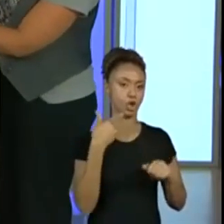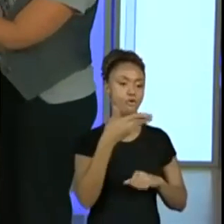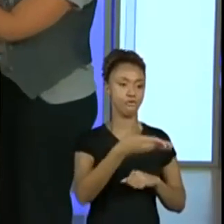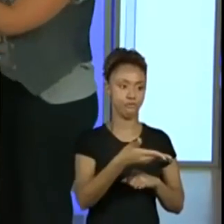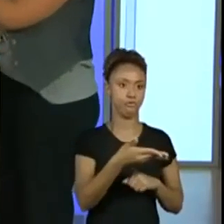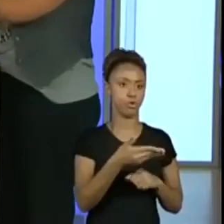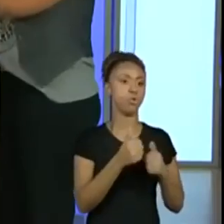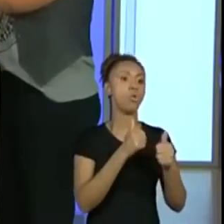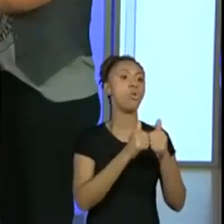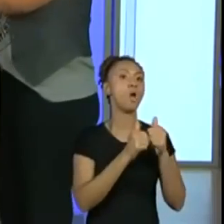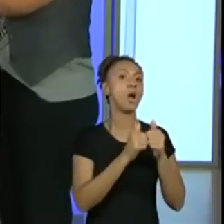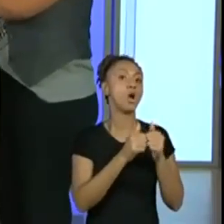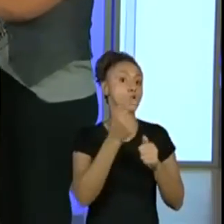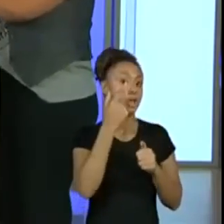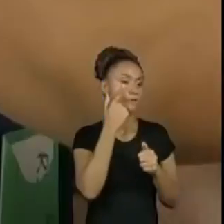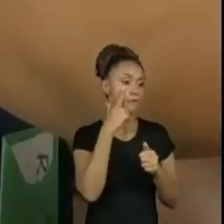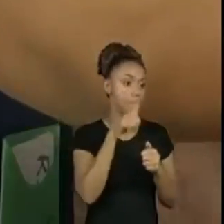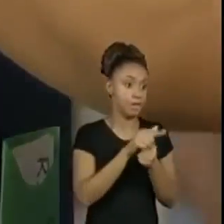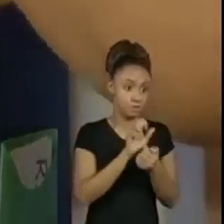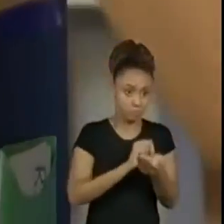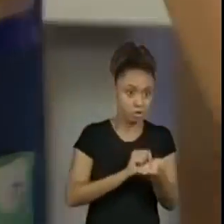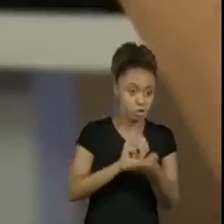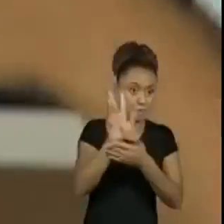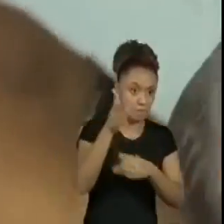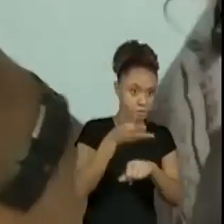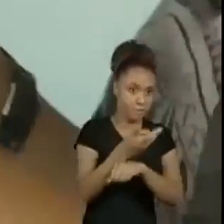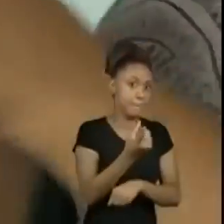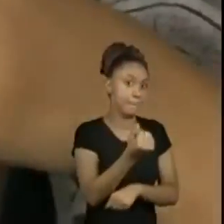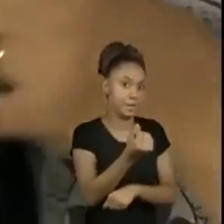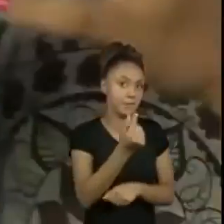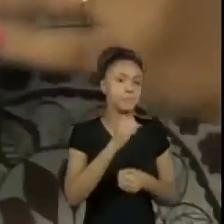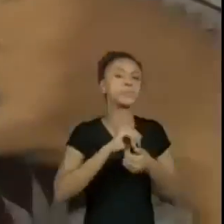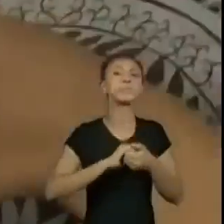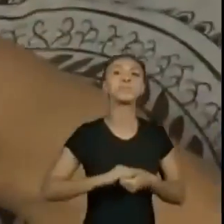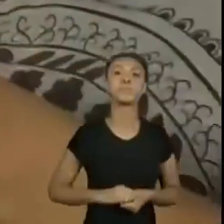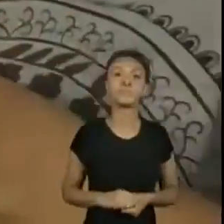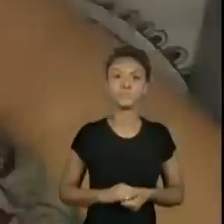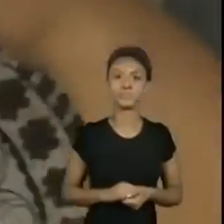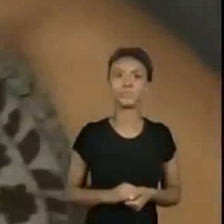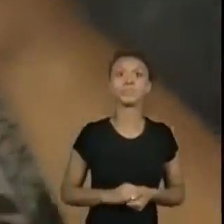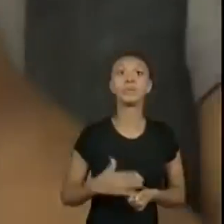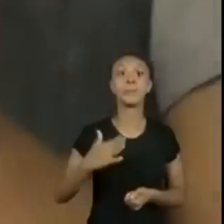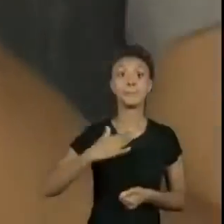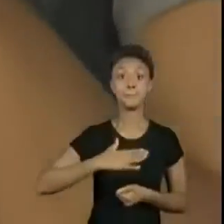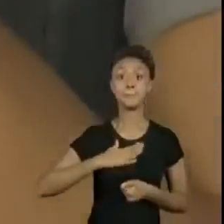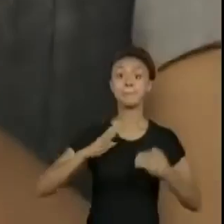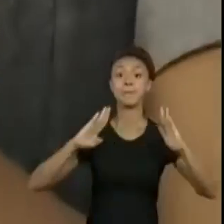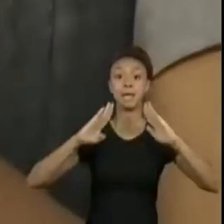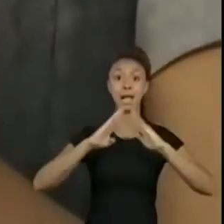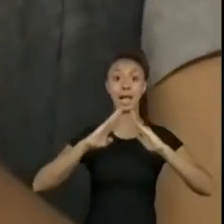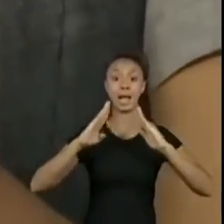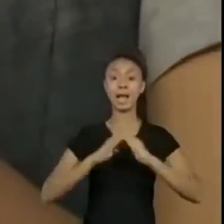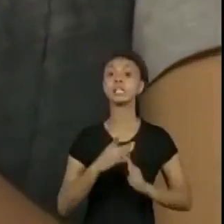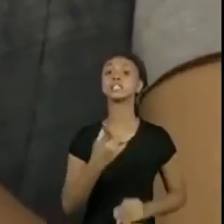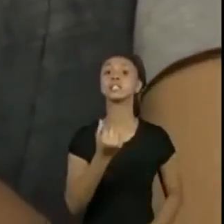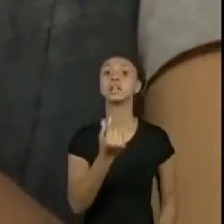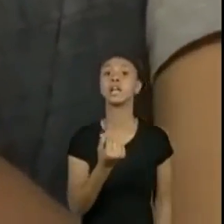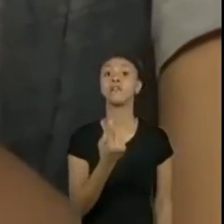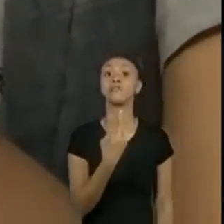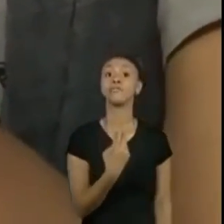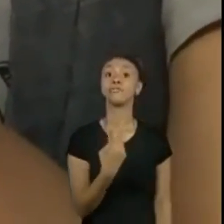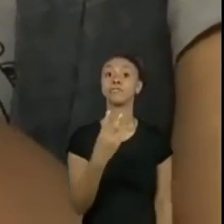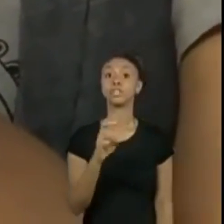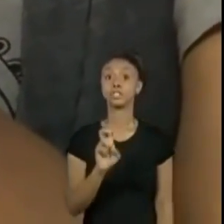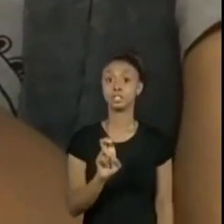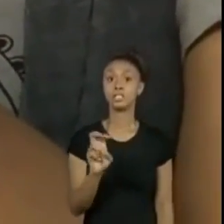te passo um WhatsApp falando o preço do arroz, hein? Tudo o arroz bem, perto da minha casa, professora, está